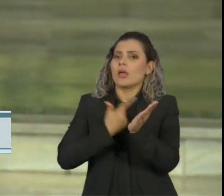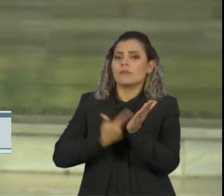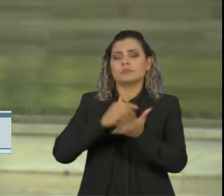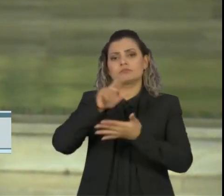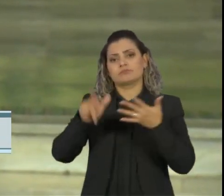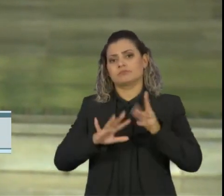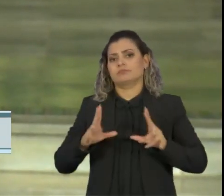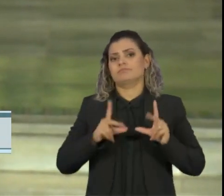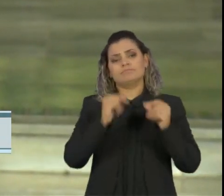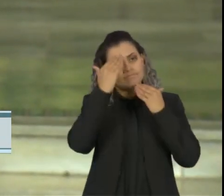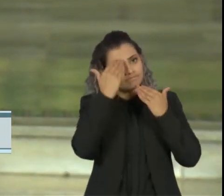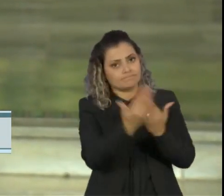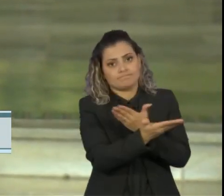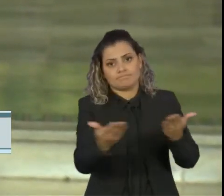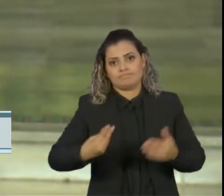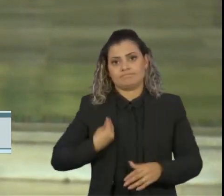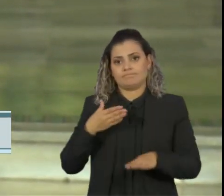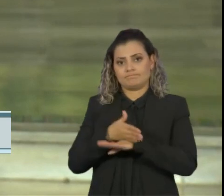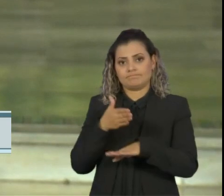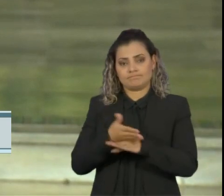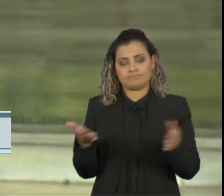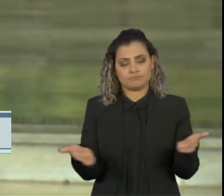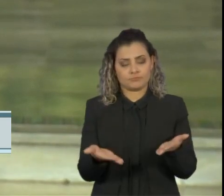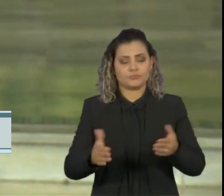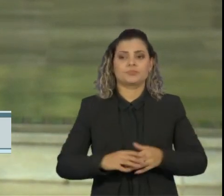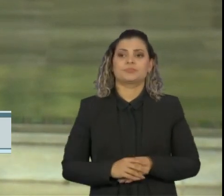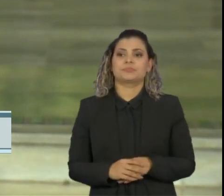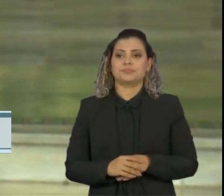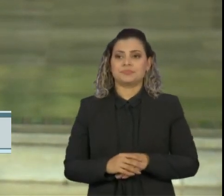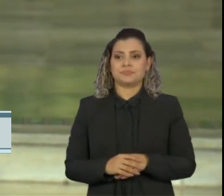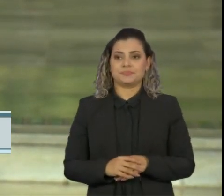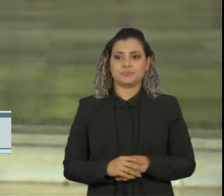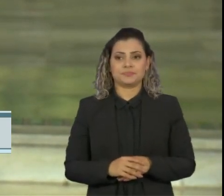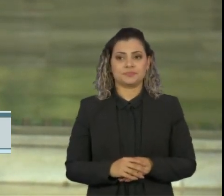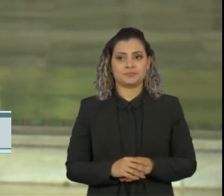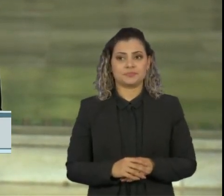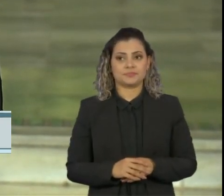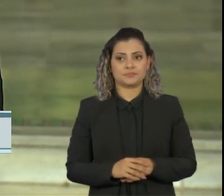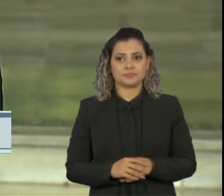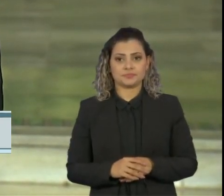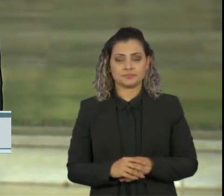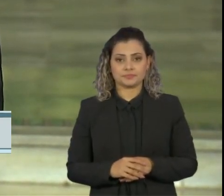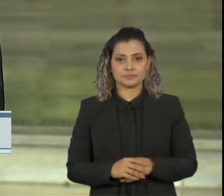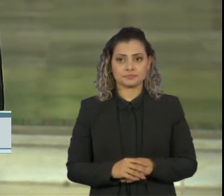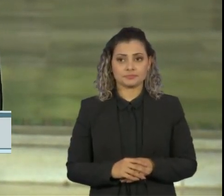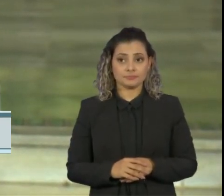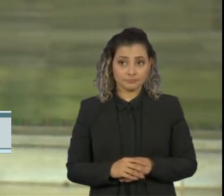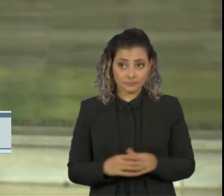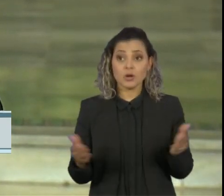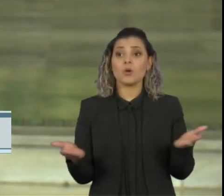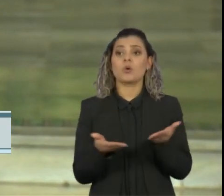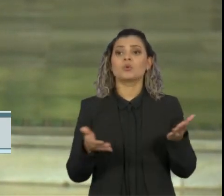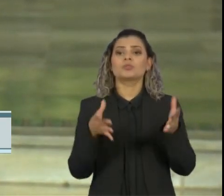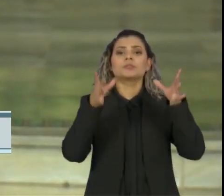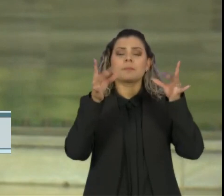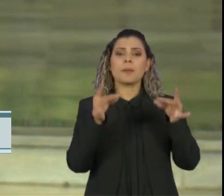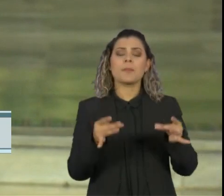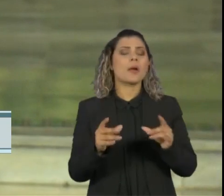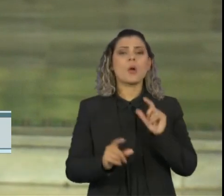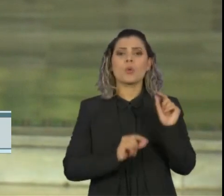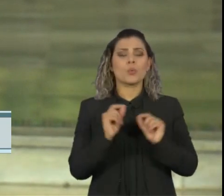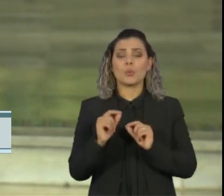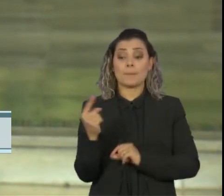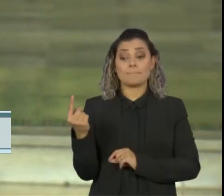veículos digitais que estão presentes nesta coletiva. Nas mensagens de hoje, a